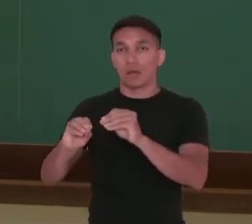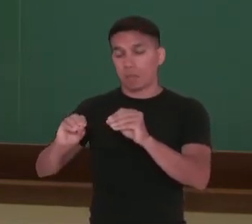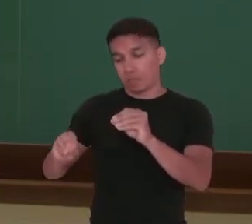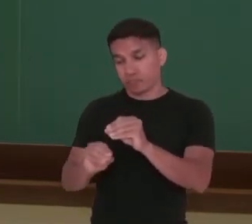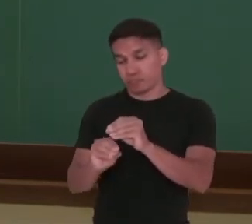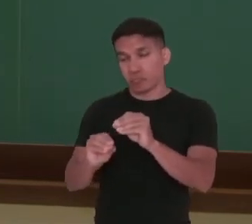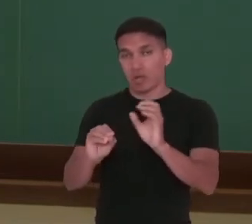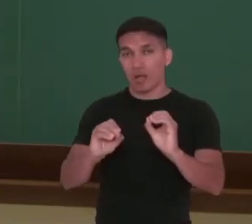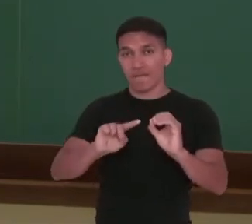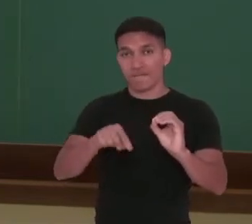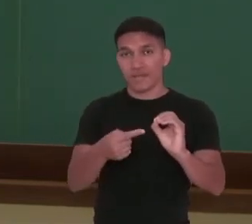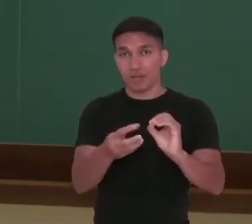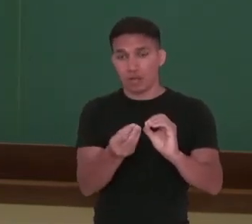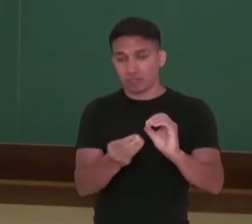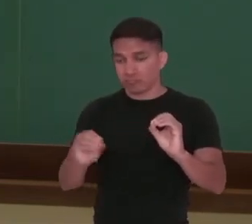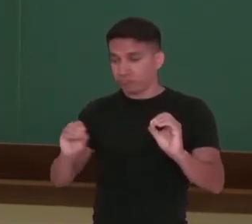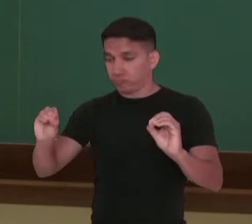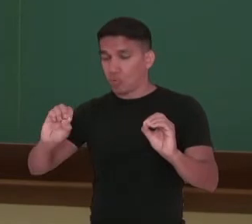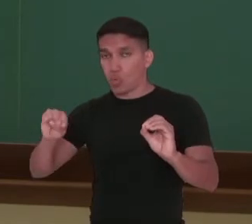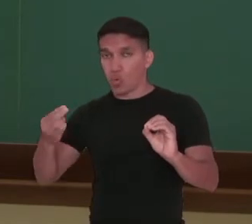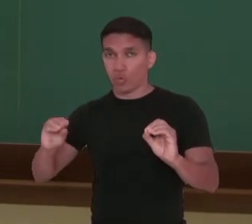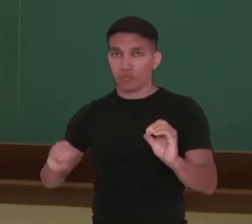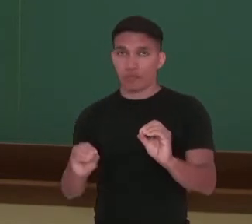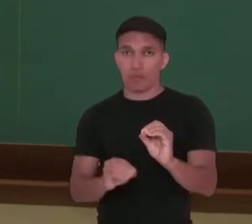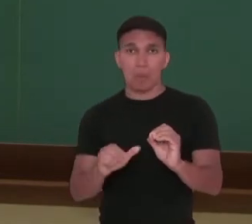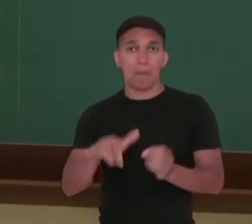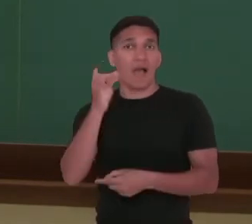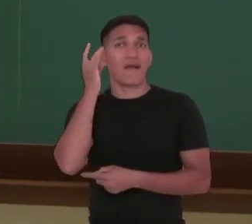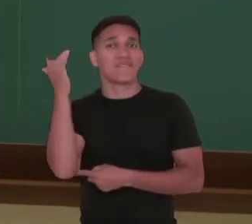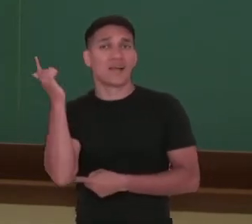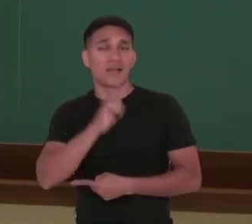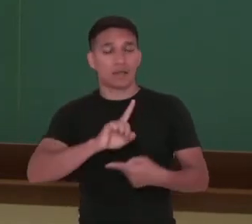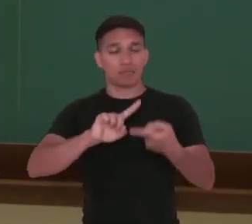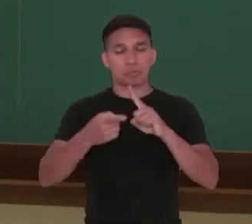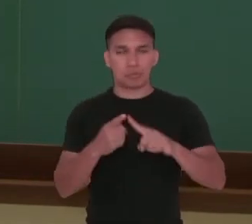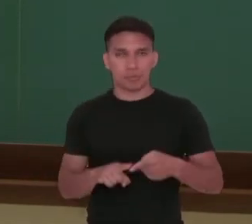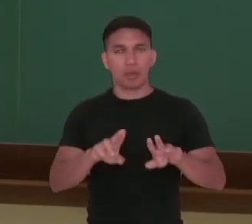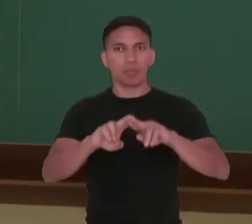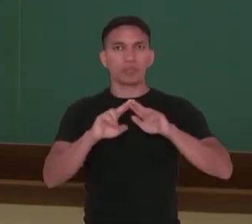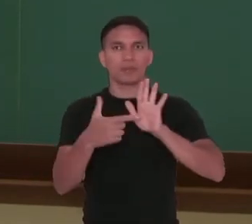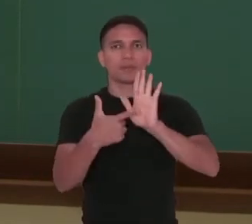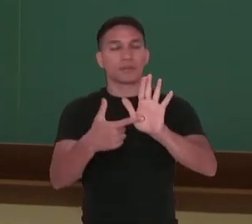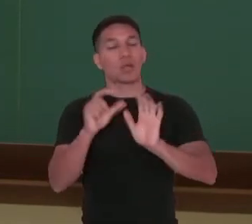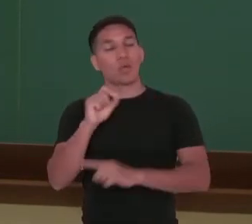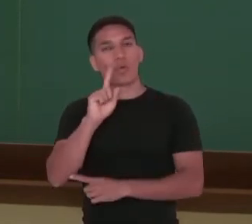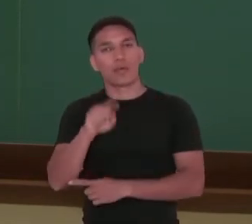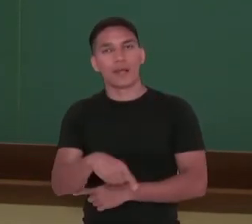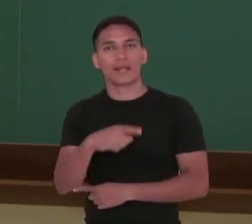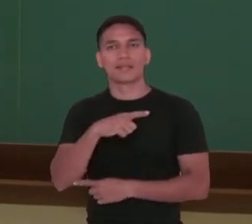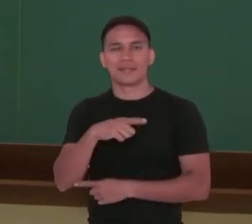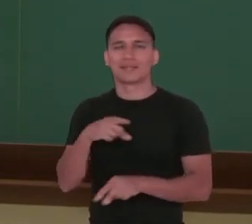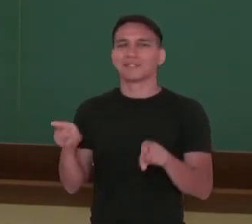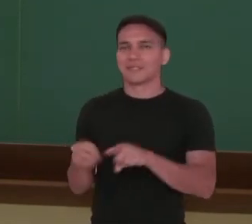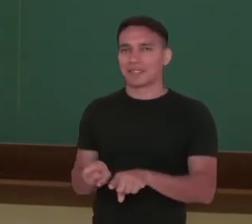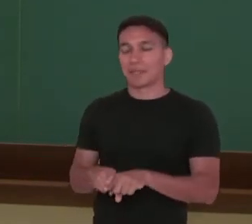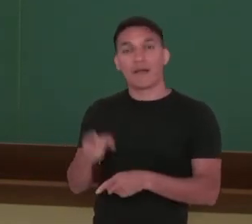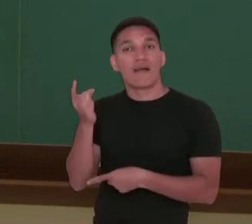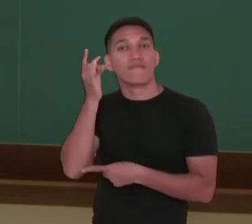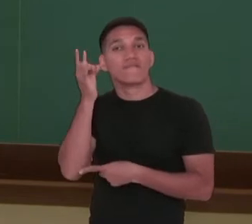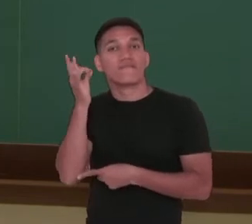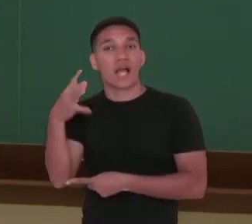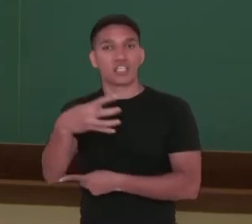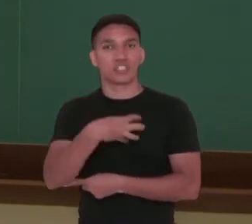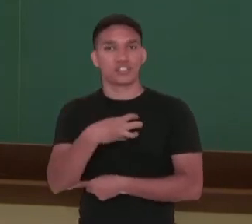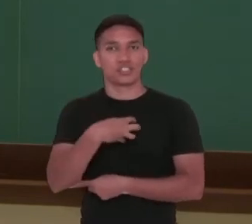vírgula, e aí isso facilita o teu cálculo. Então assim, vale destacar ainda que além de facilitar o